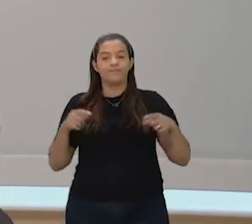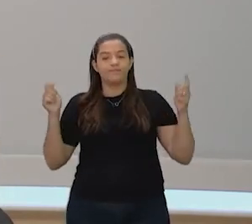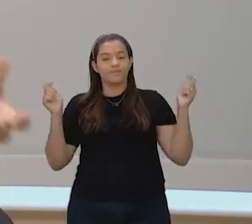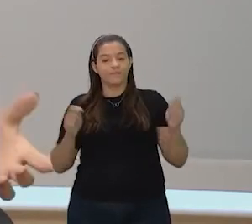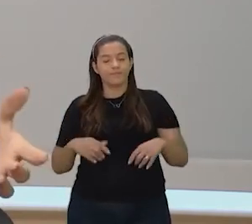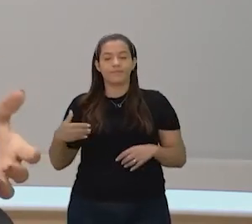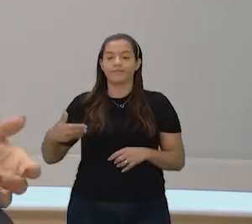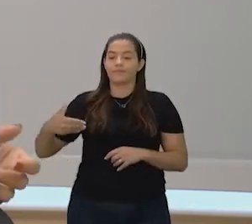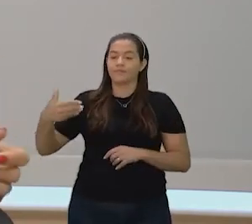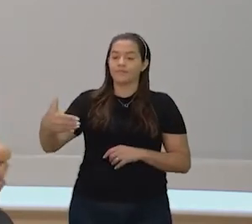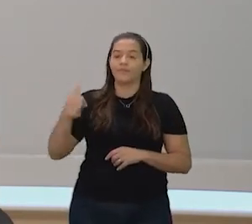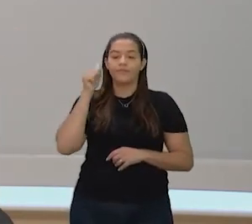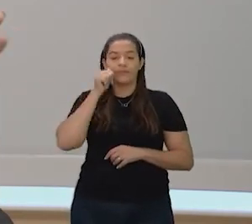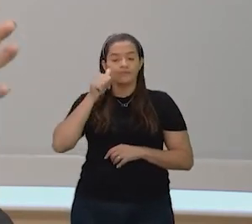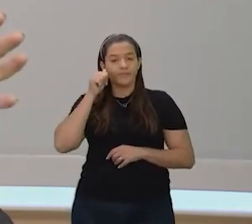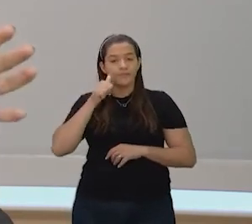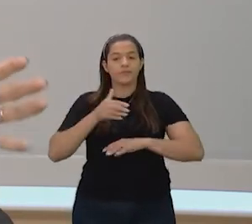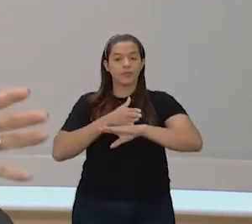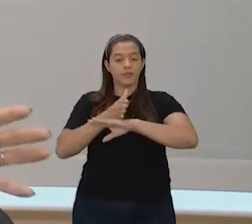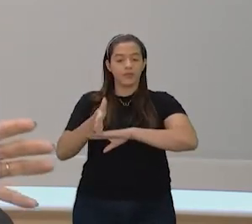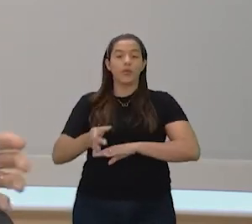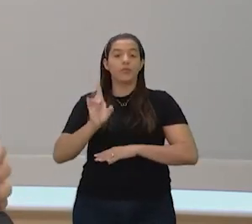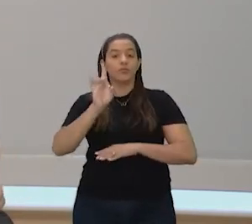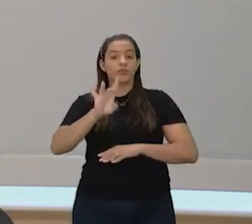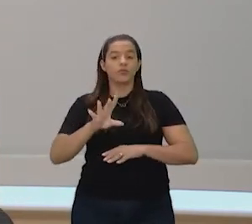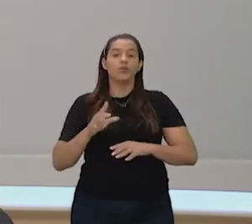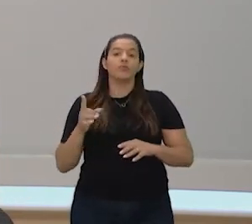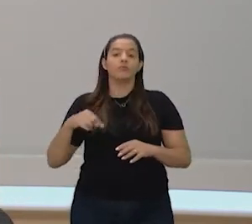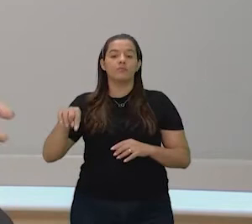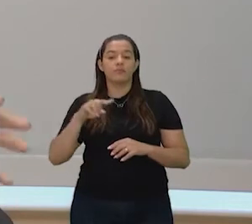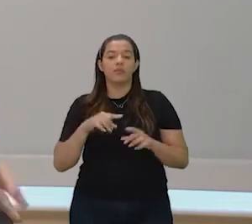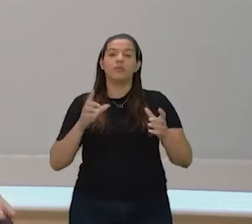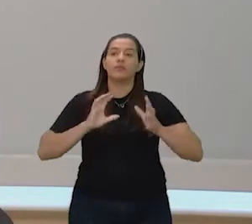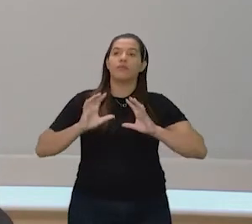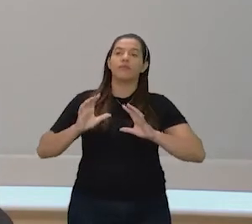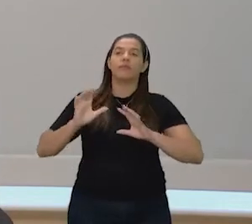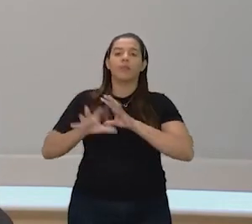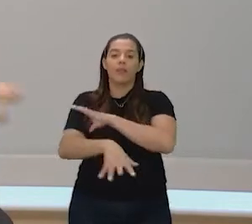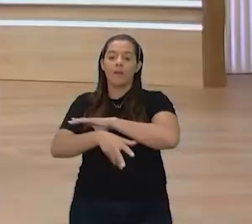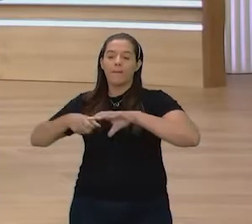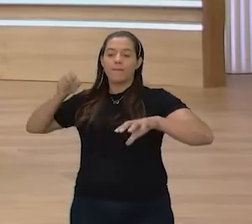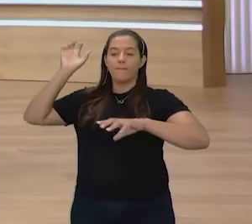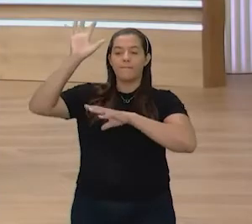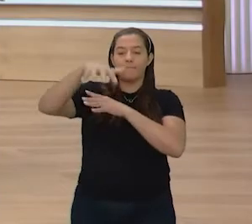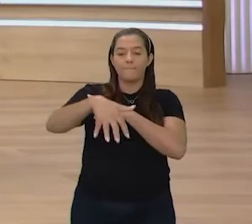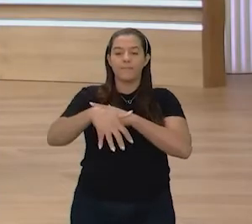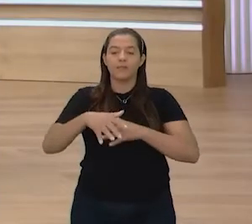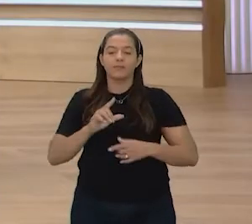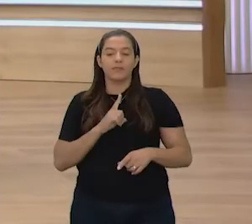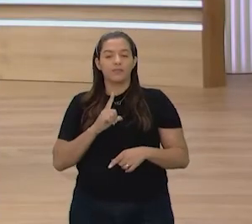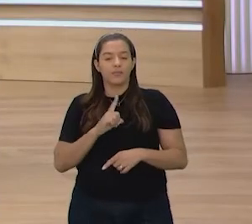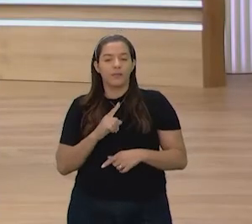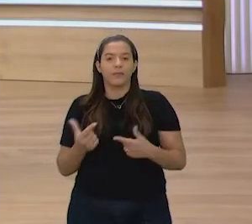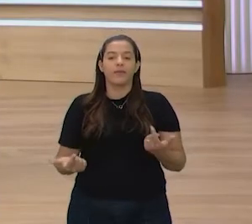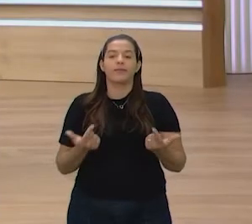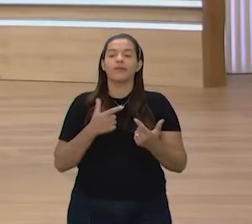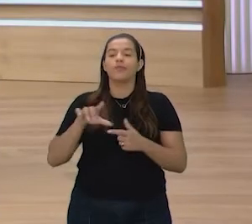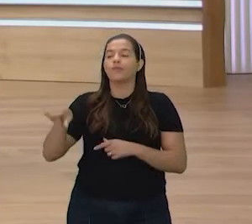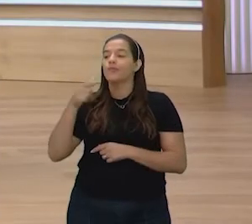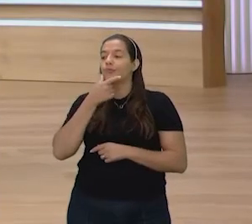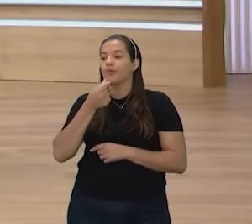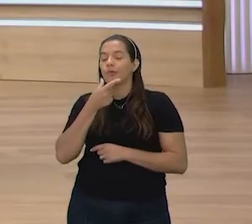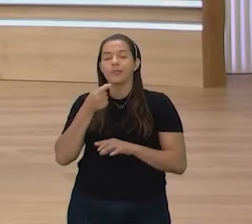dia mais as meninas ocupando, não só para o futsal também, basquete, jogando o que elas quiserem. E os